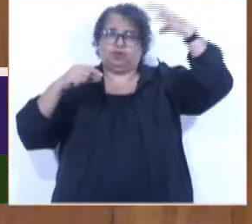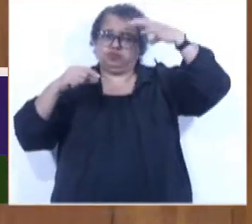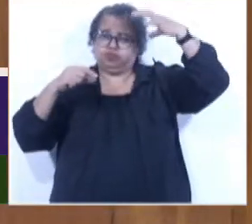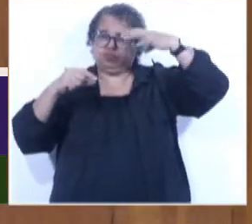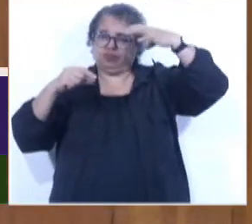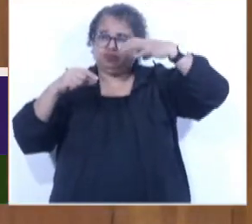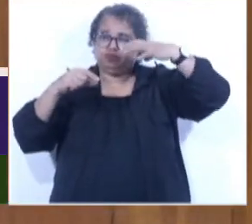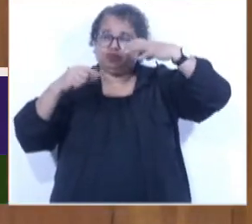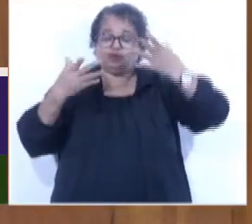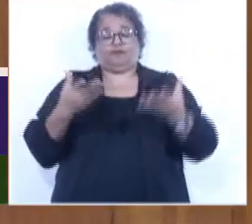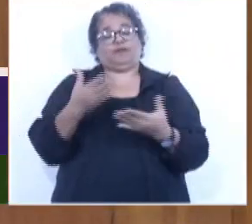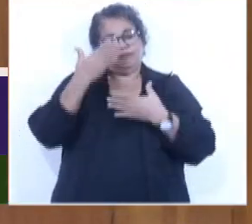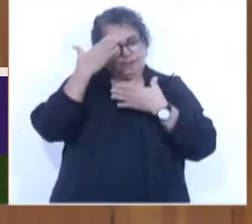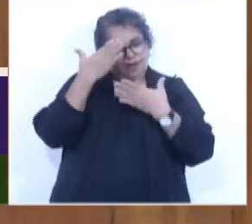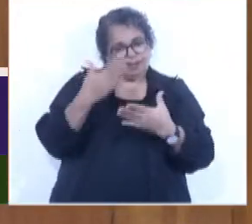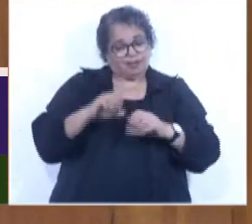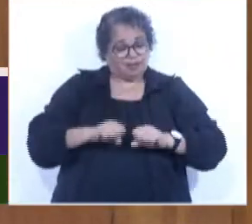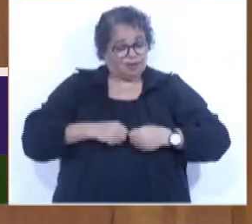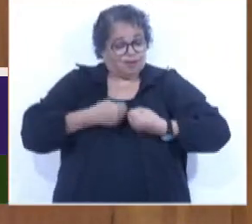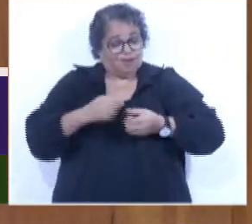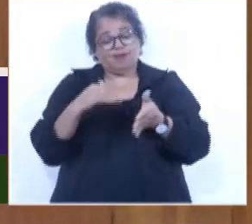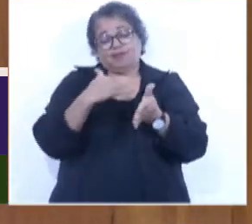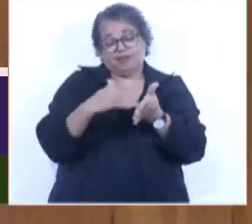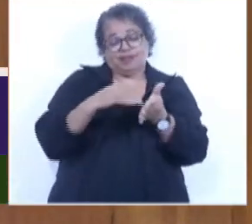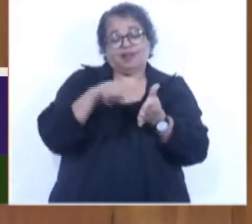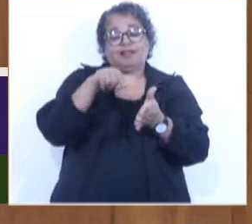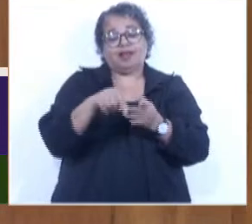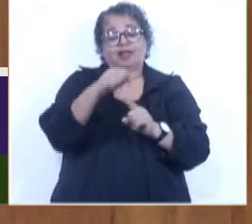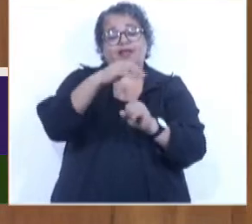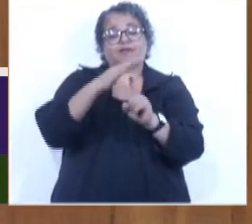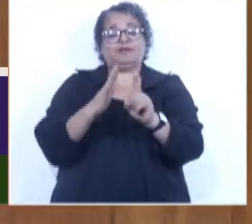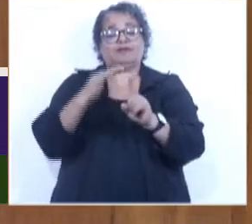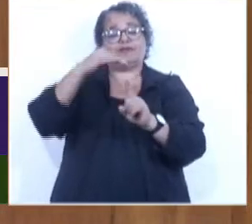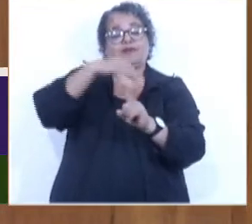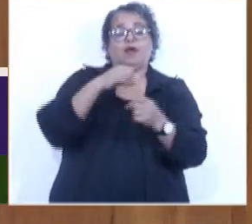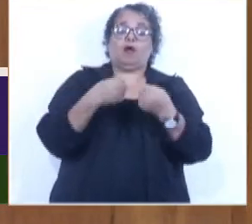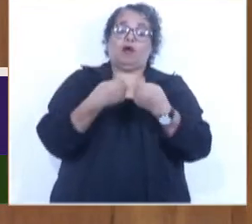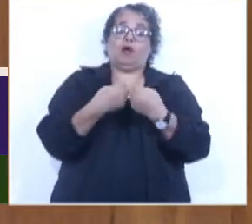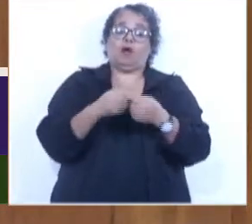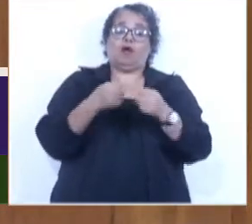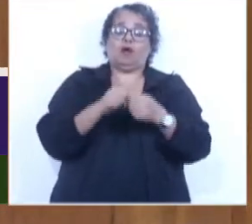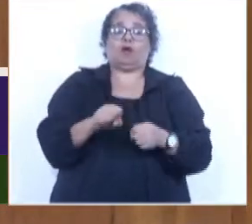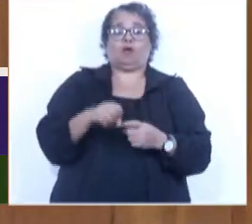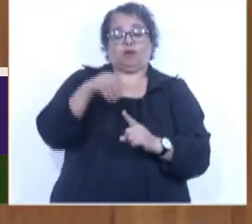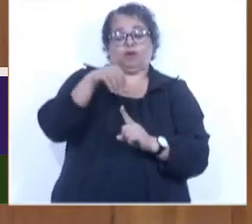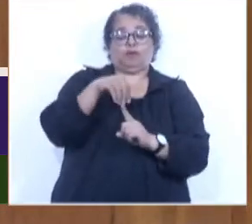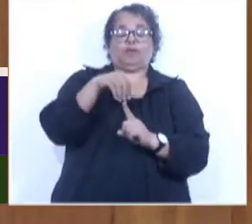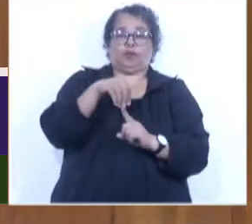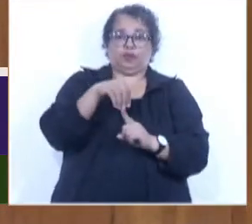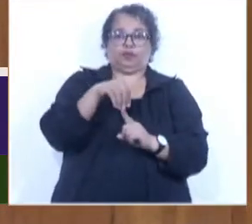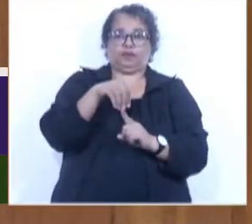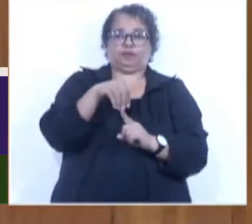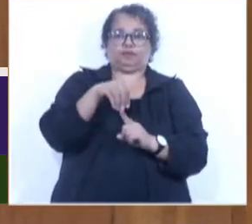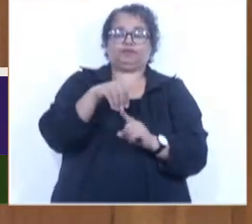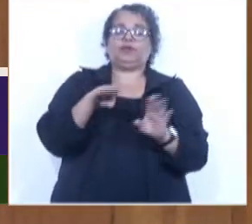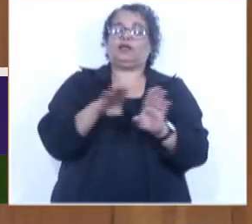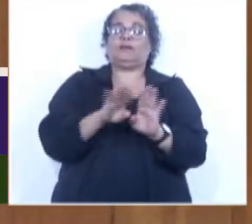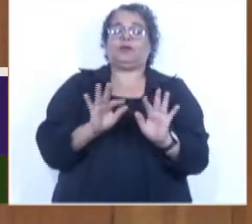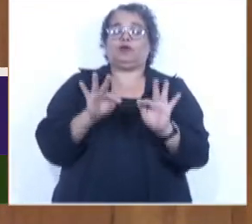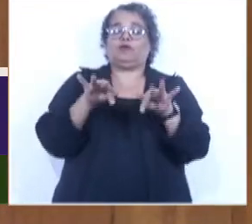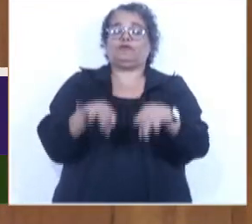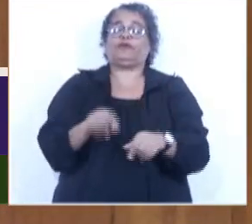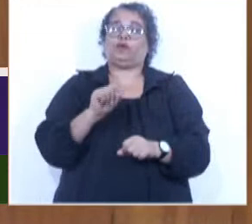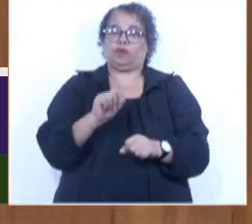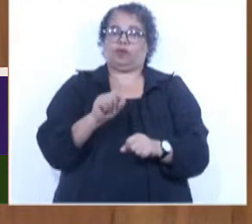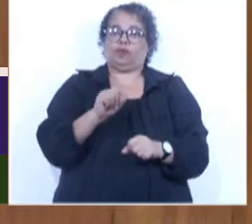empenho da secretaria para esse ponto de onde ônibus é implementação desse ponto de ônibus e para finalizar eu quero também